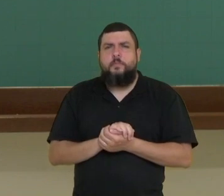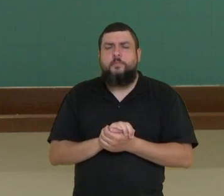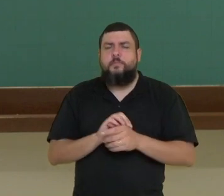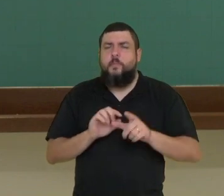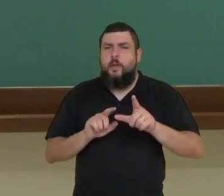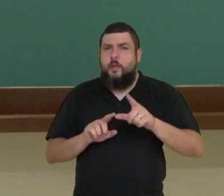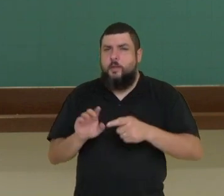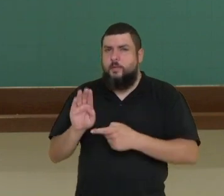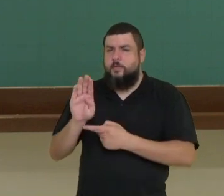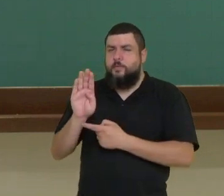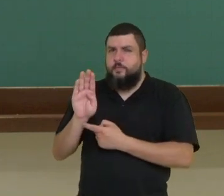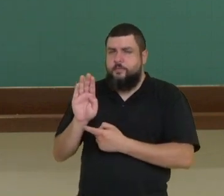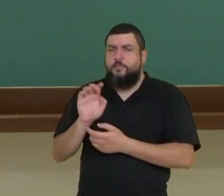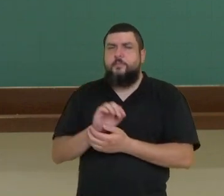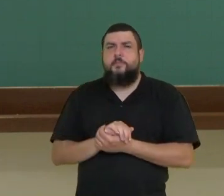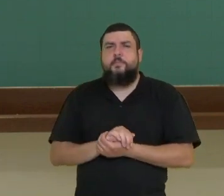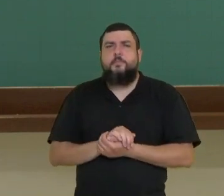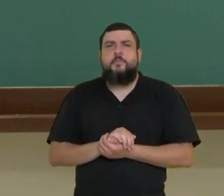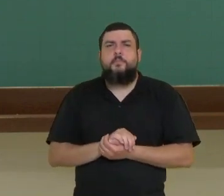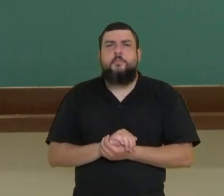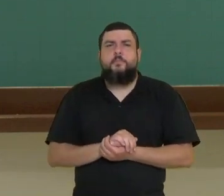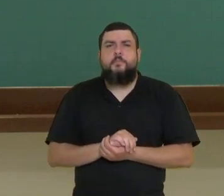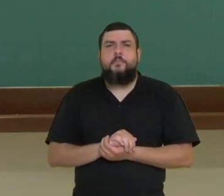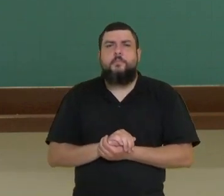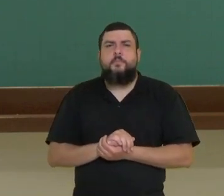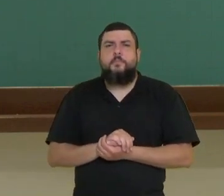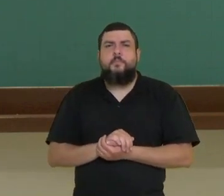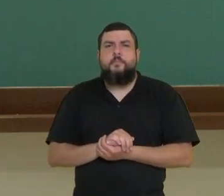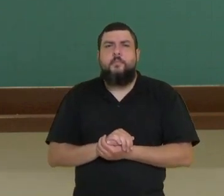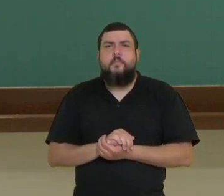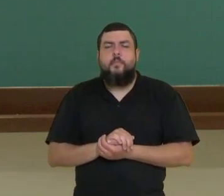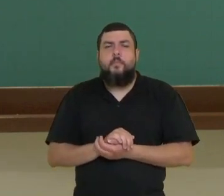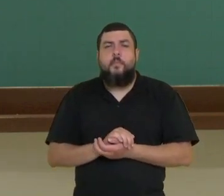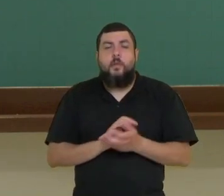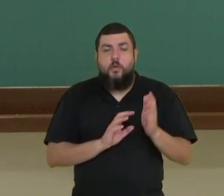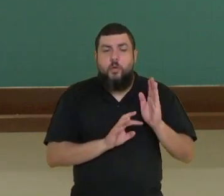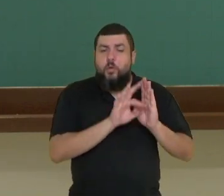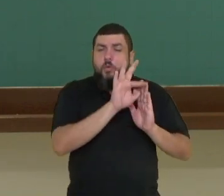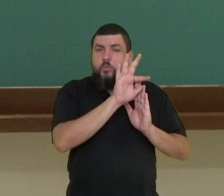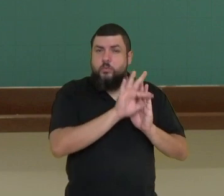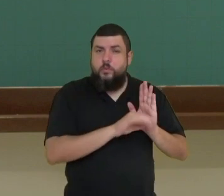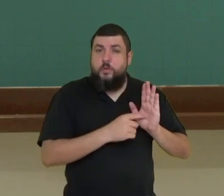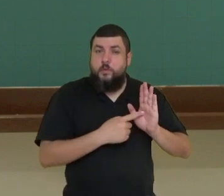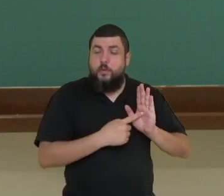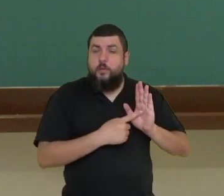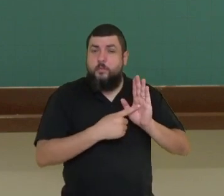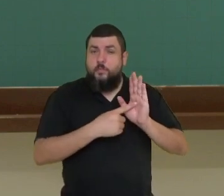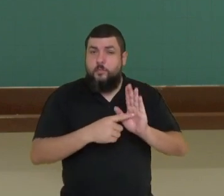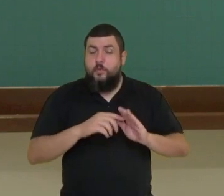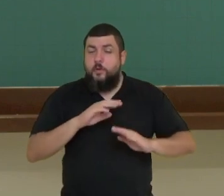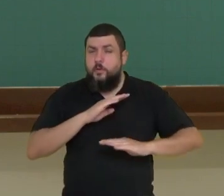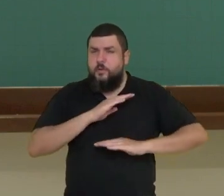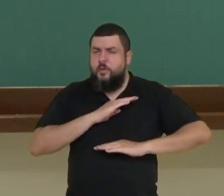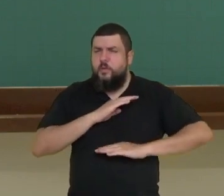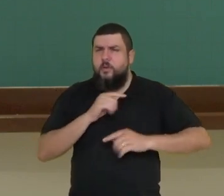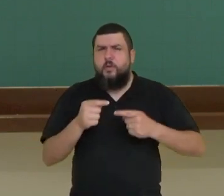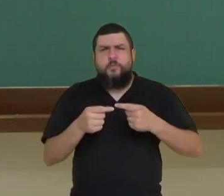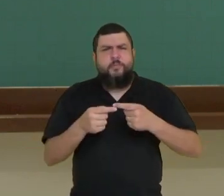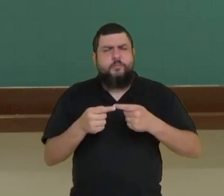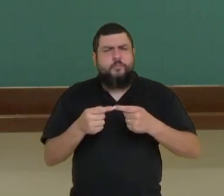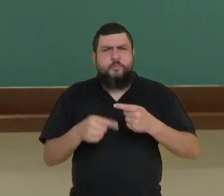precisamos explicar? Em relação a que o texto mostra uma situação em que a linguagem usada é inadequada ao